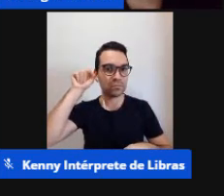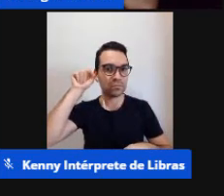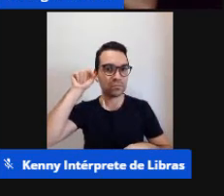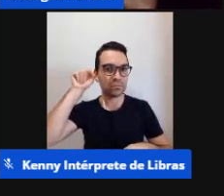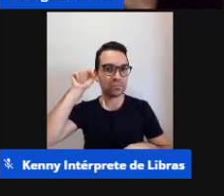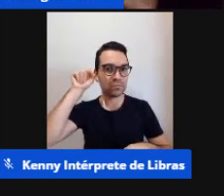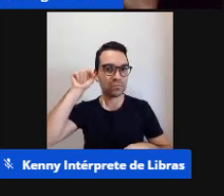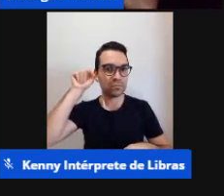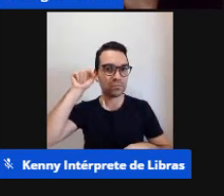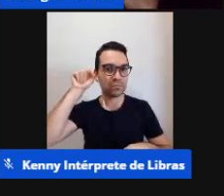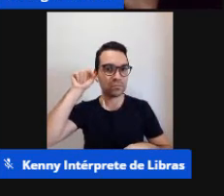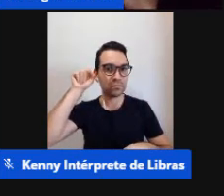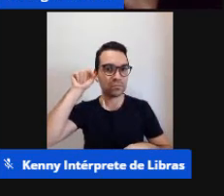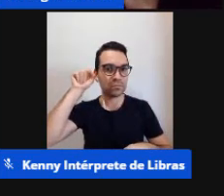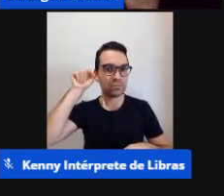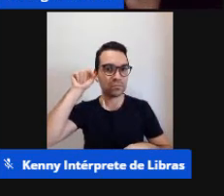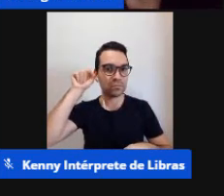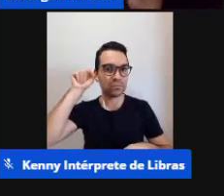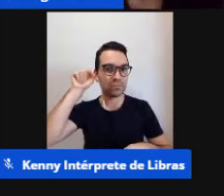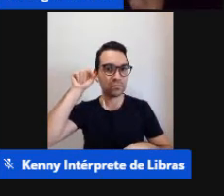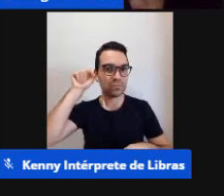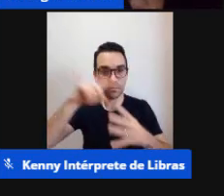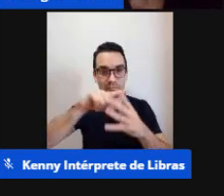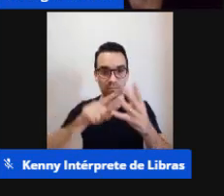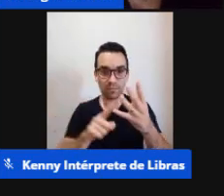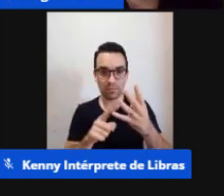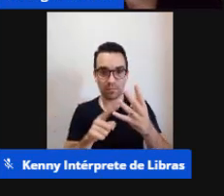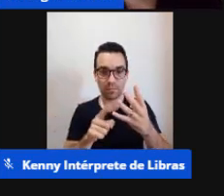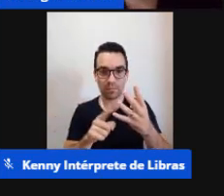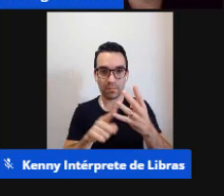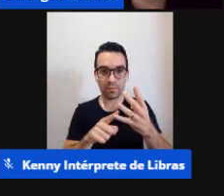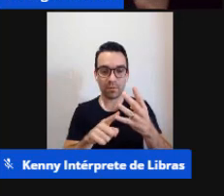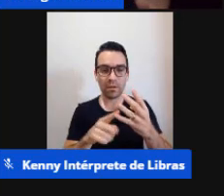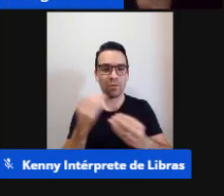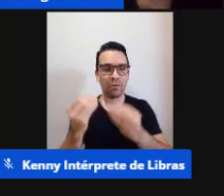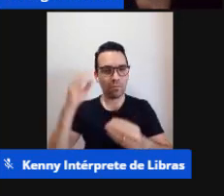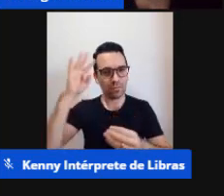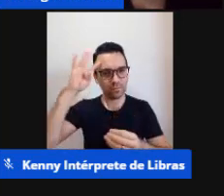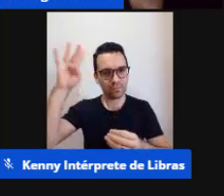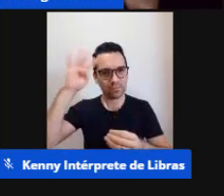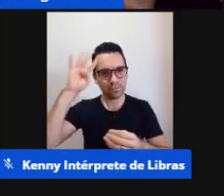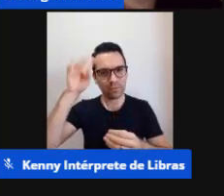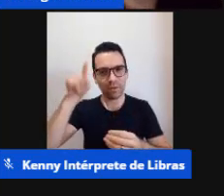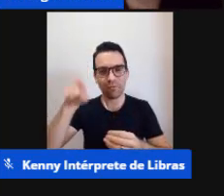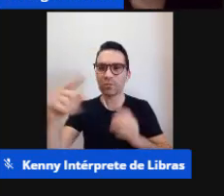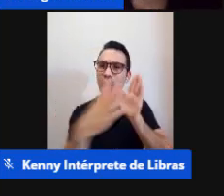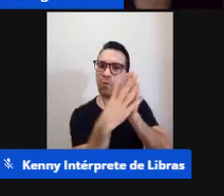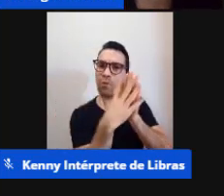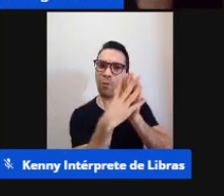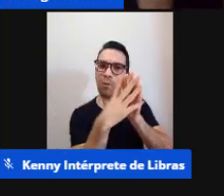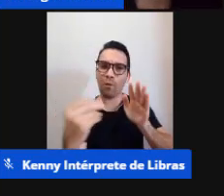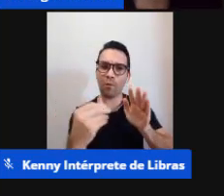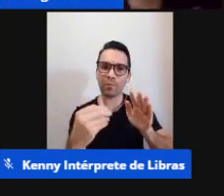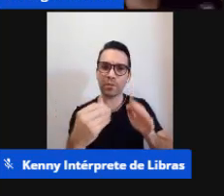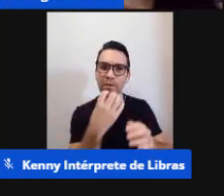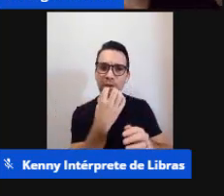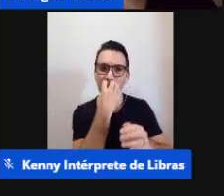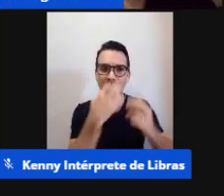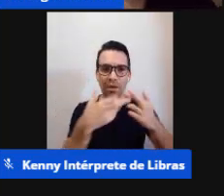Eu posso trabalhar com a imaginação com a criança, com brincadeiras de imitação, imitação dos animais, imitação das